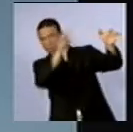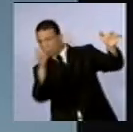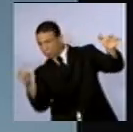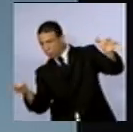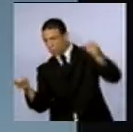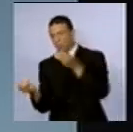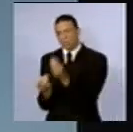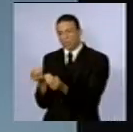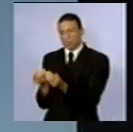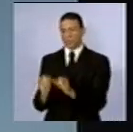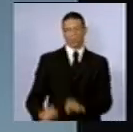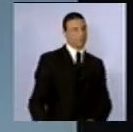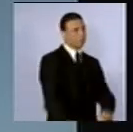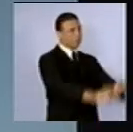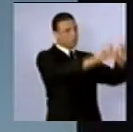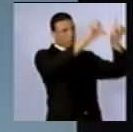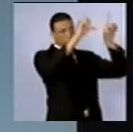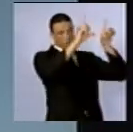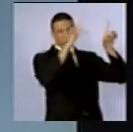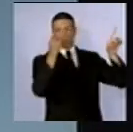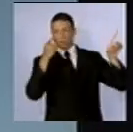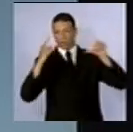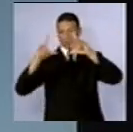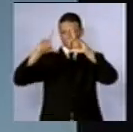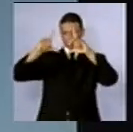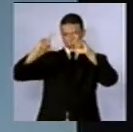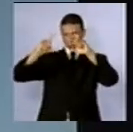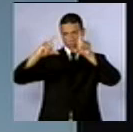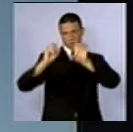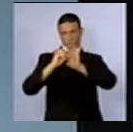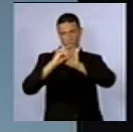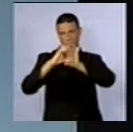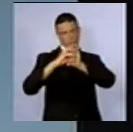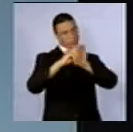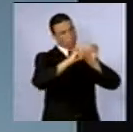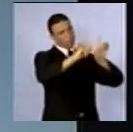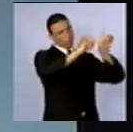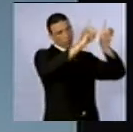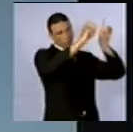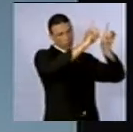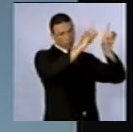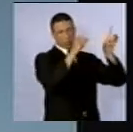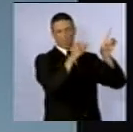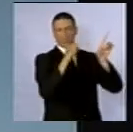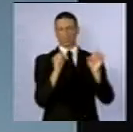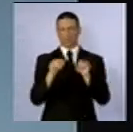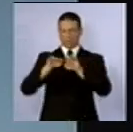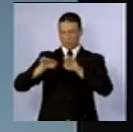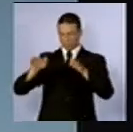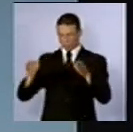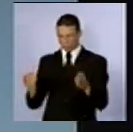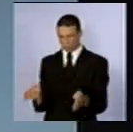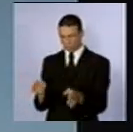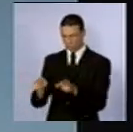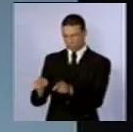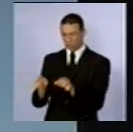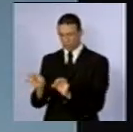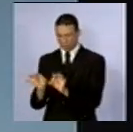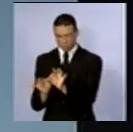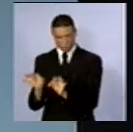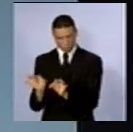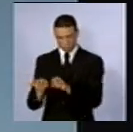temos aí uma fotografia de um dosímetro portátil que foi o dosímetro que nós usamos para